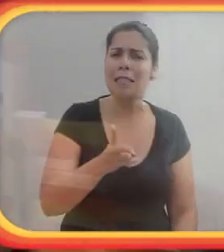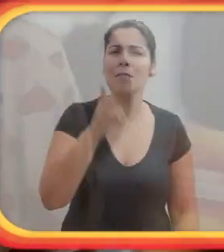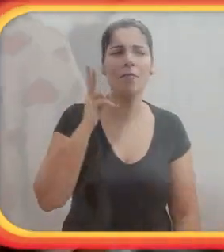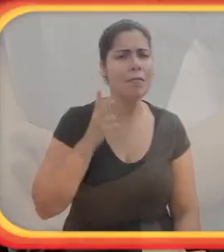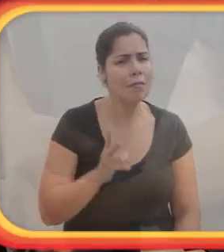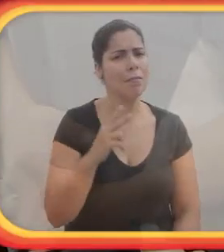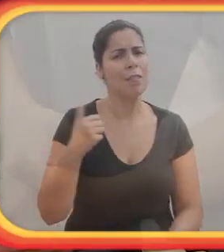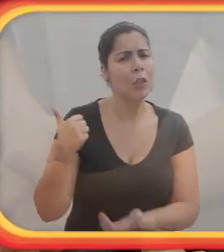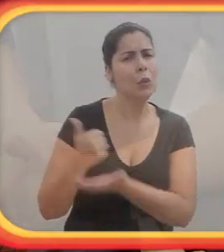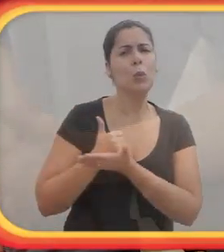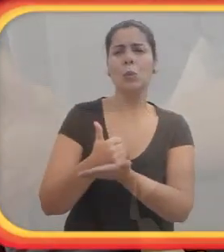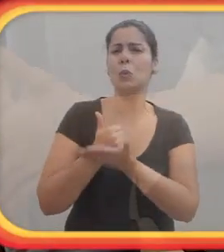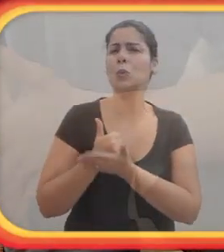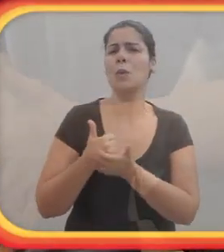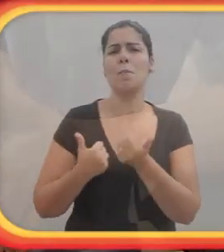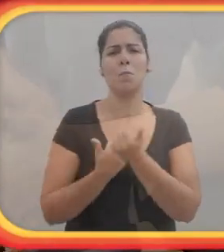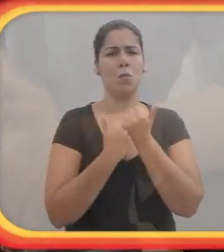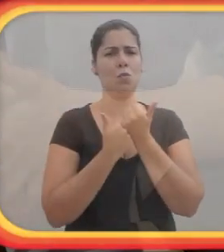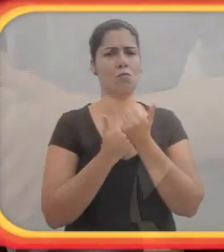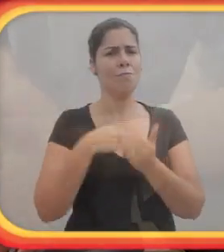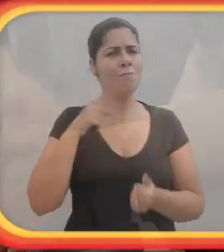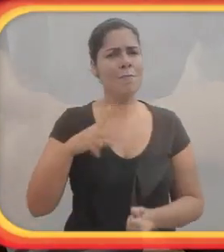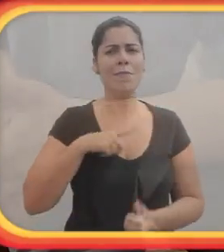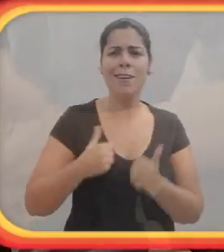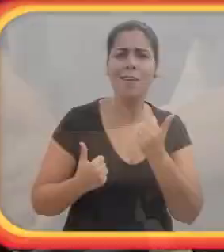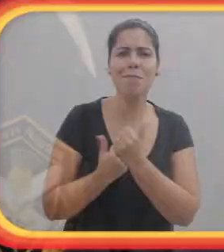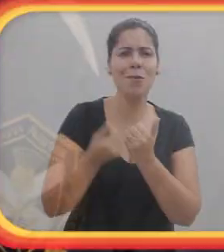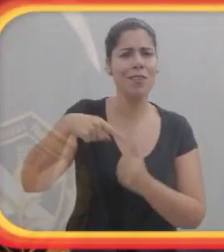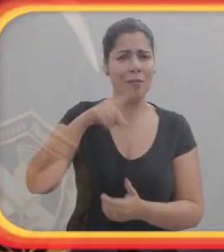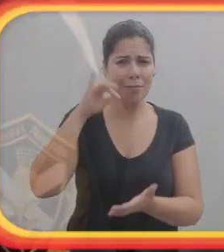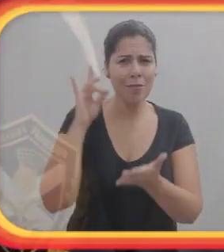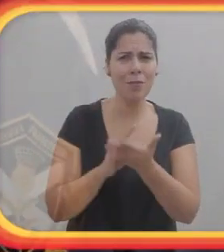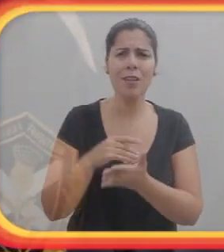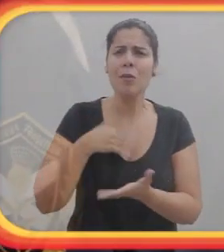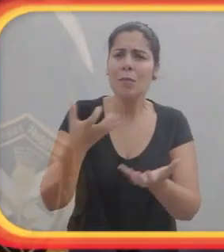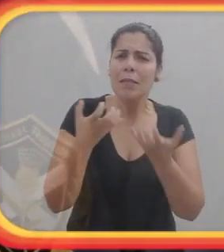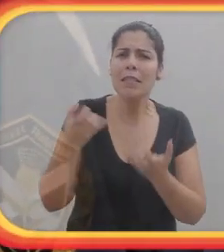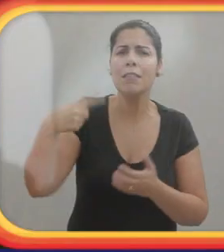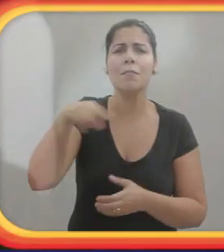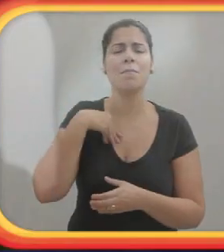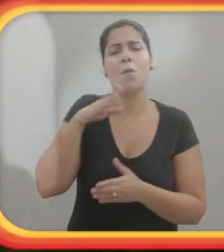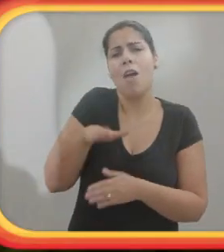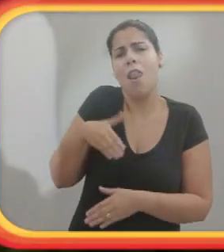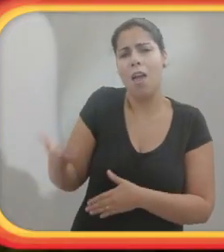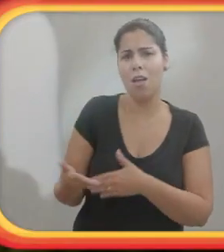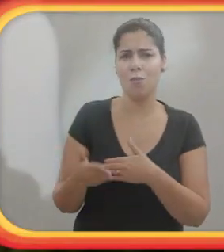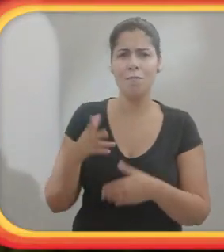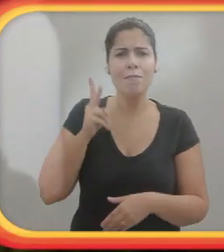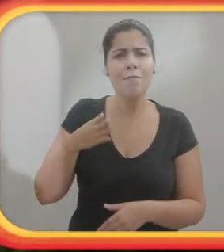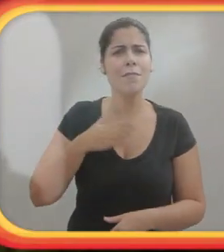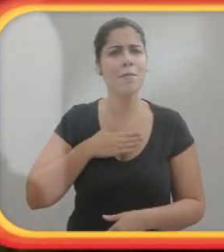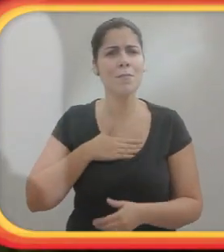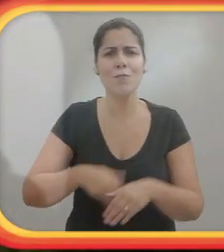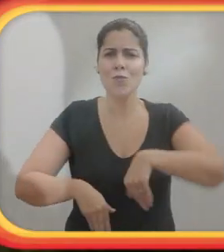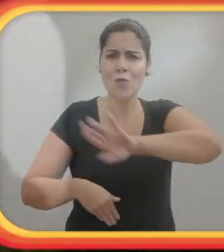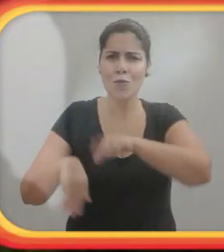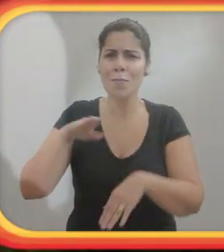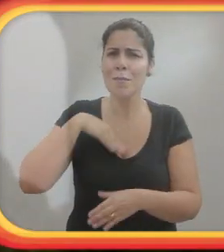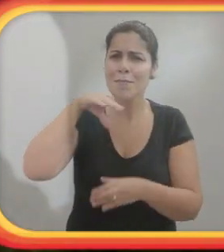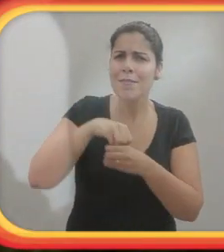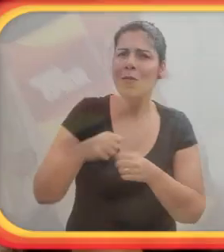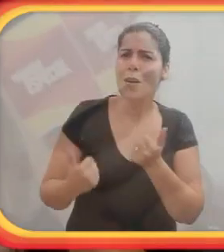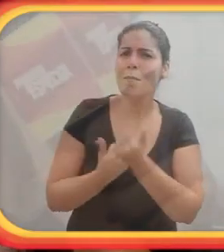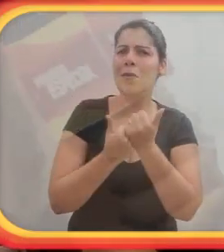vida? A importância da minha família sempre foi me apoiando muito. Eu sempre quis ter eles do meu